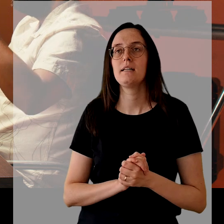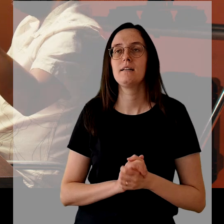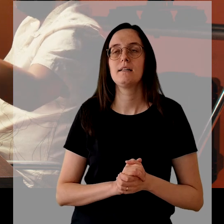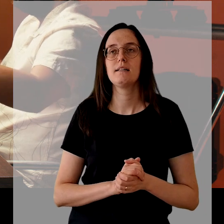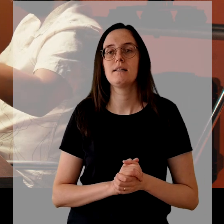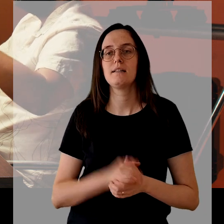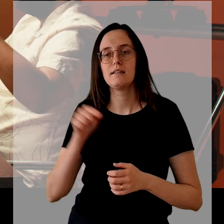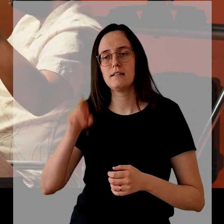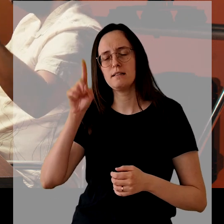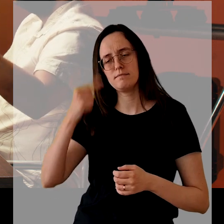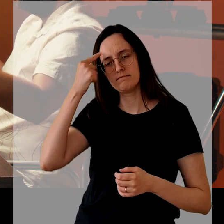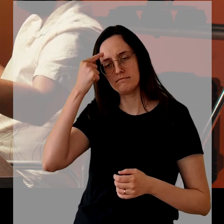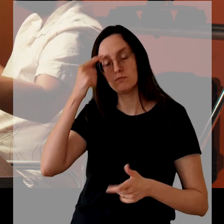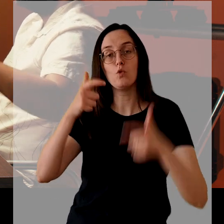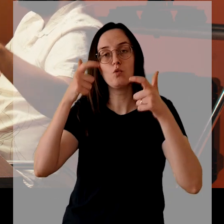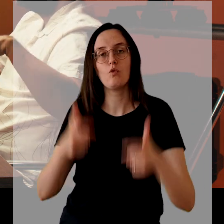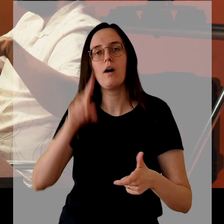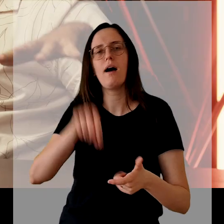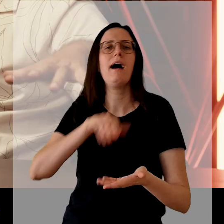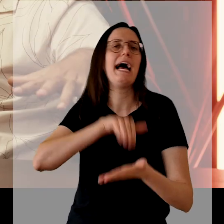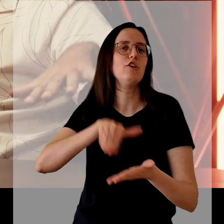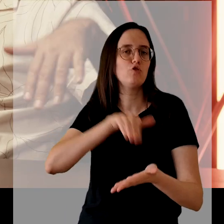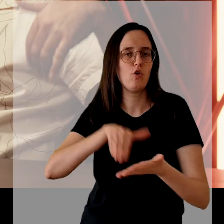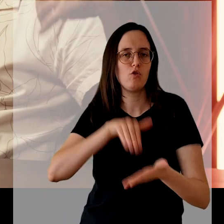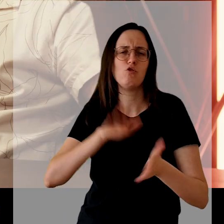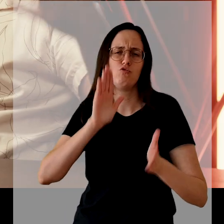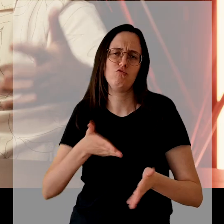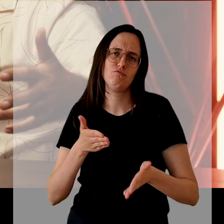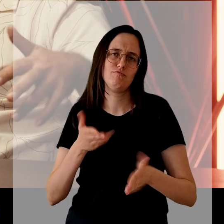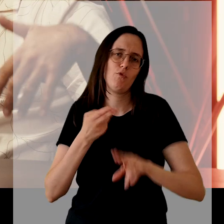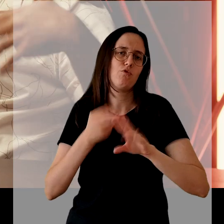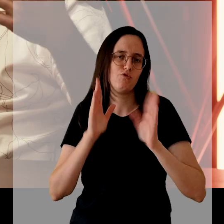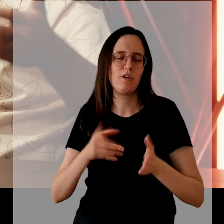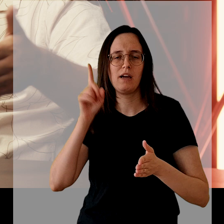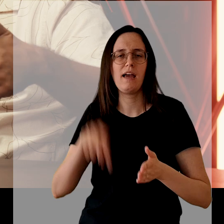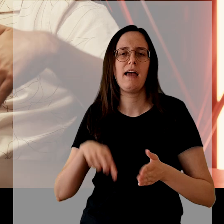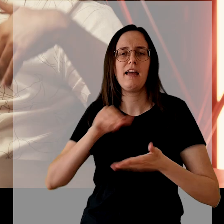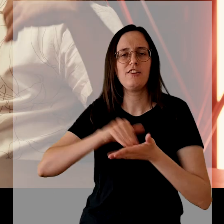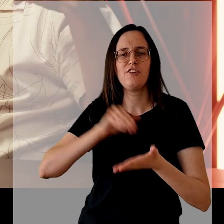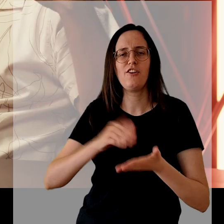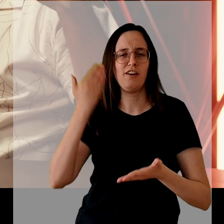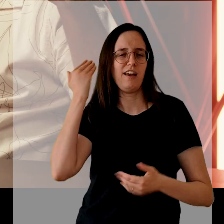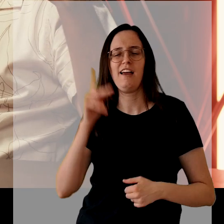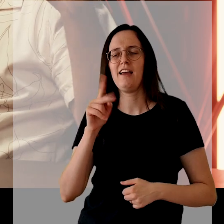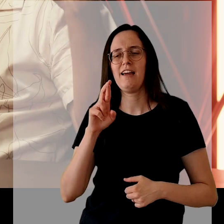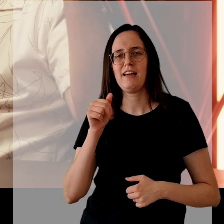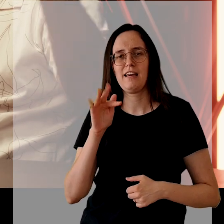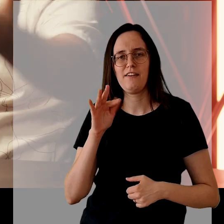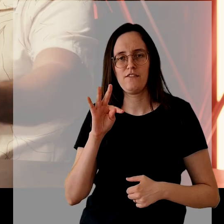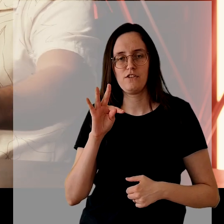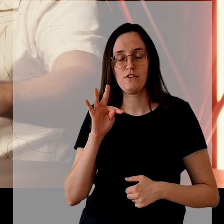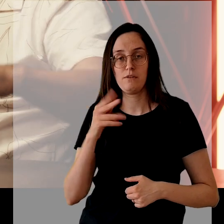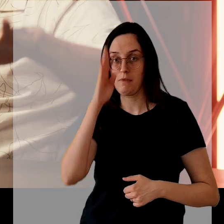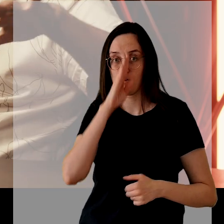Então encontrou-se um lugar que tinha sido um escritório usado por muito tempo de história da Craft no Brasil, e depois